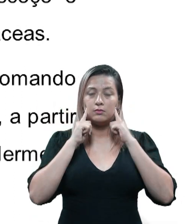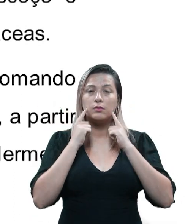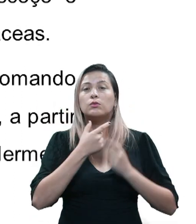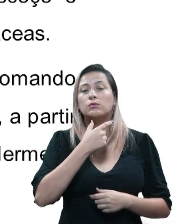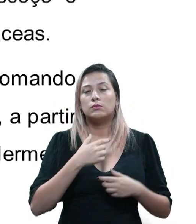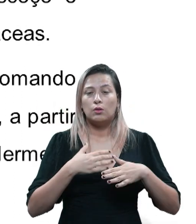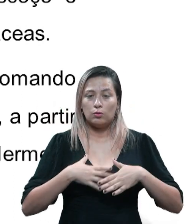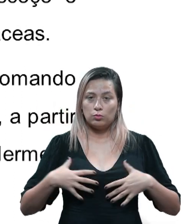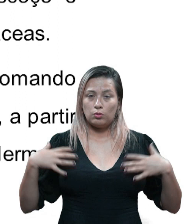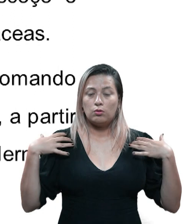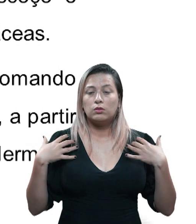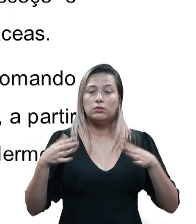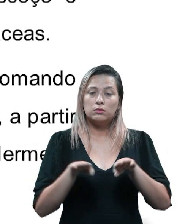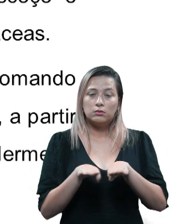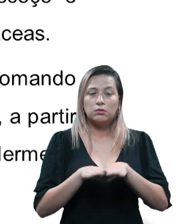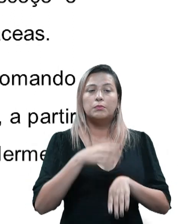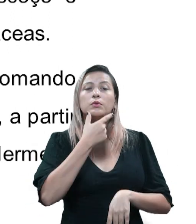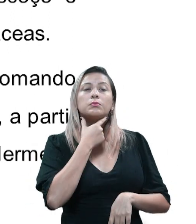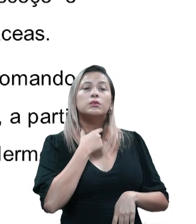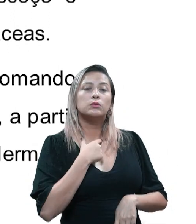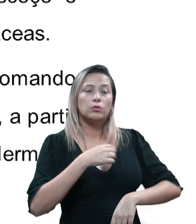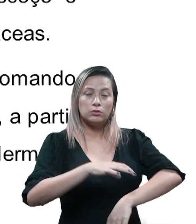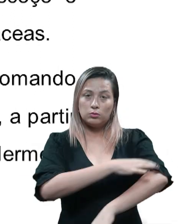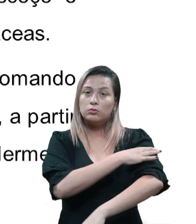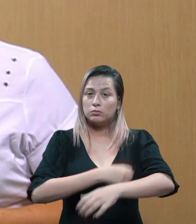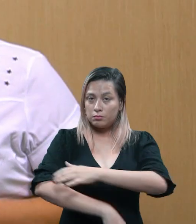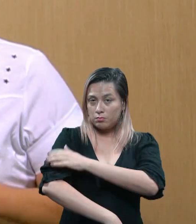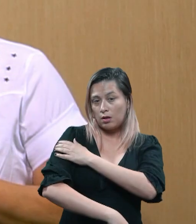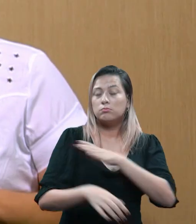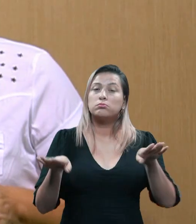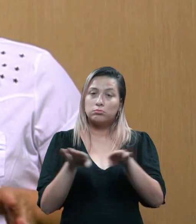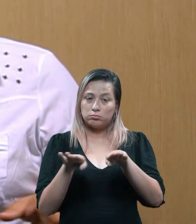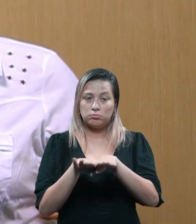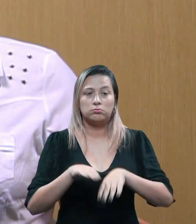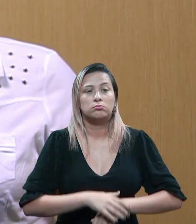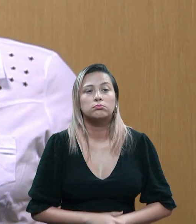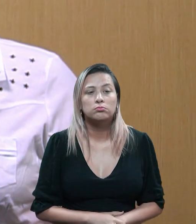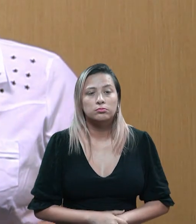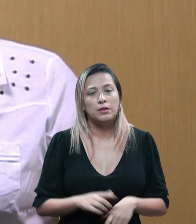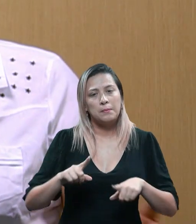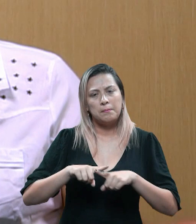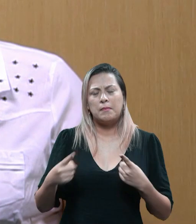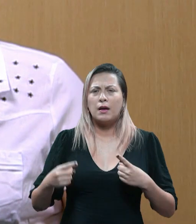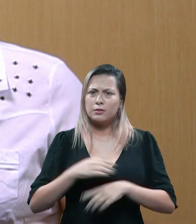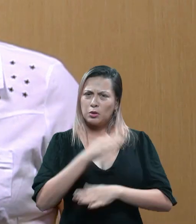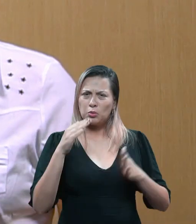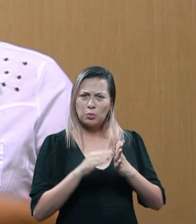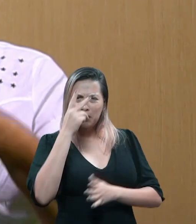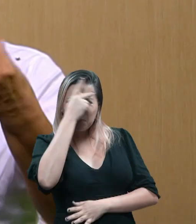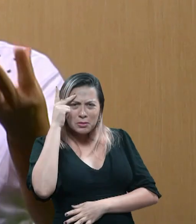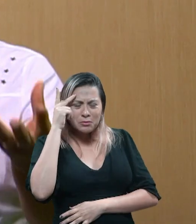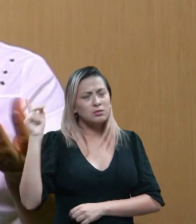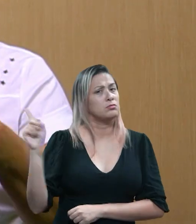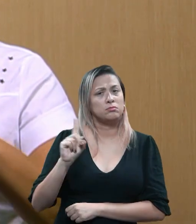do tórax, do pescoço e nos braços também. Não necessariamente em todas as pessoas.